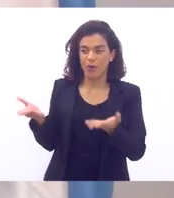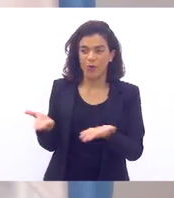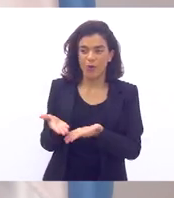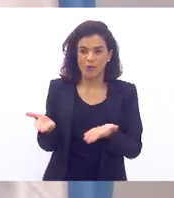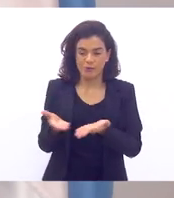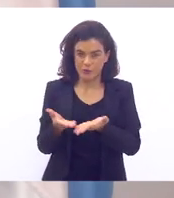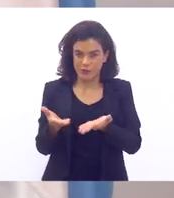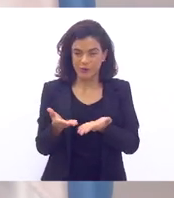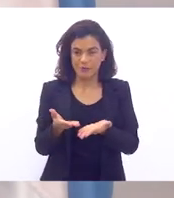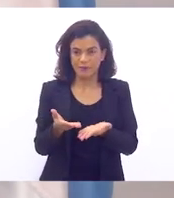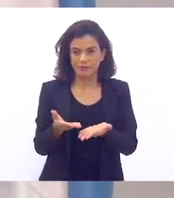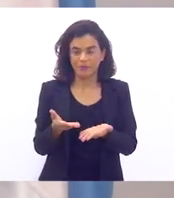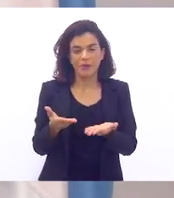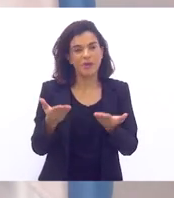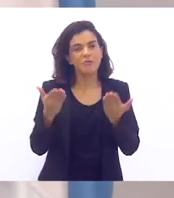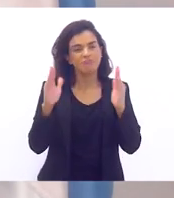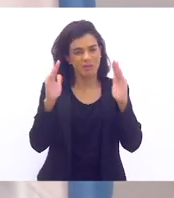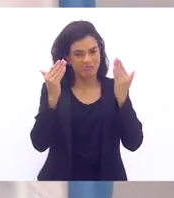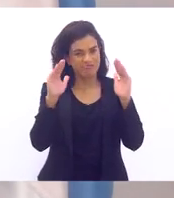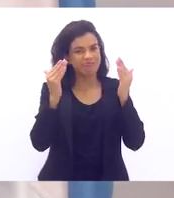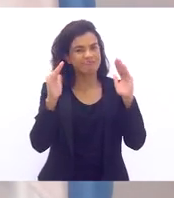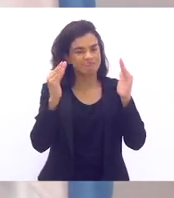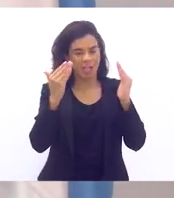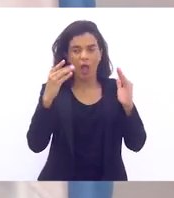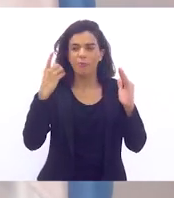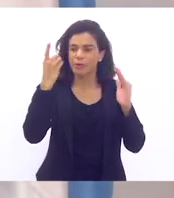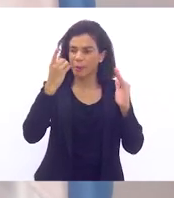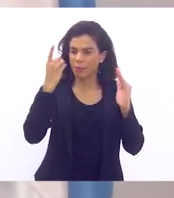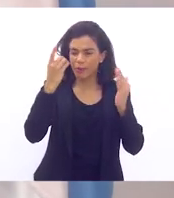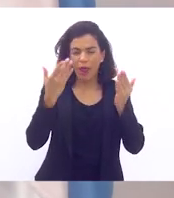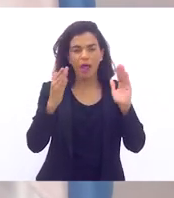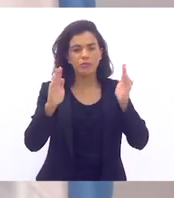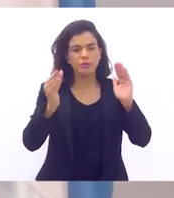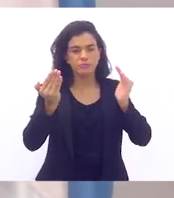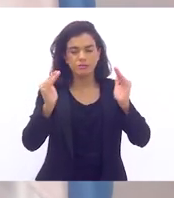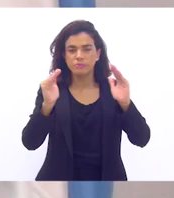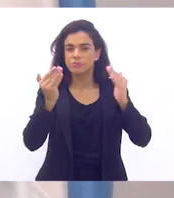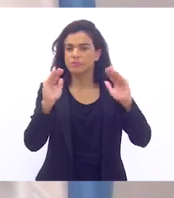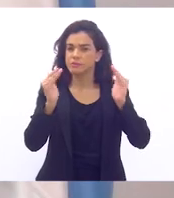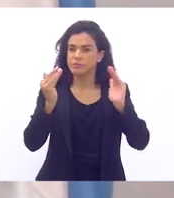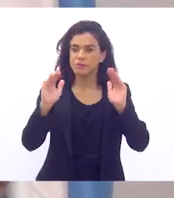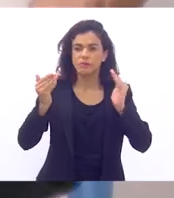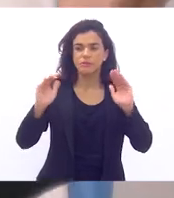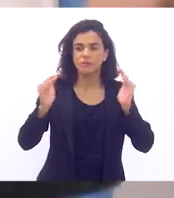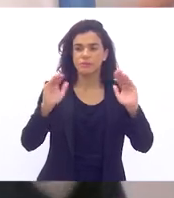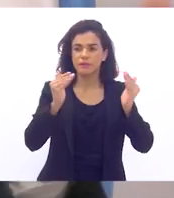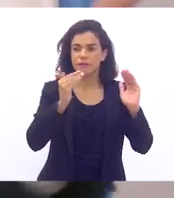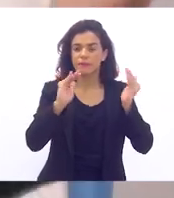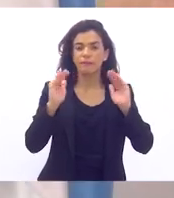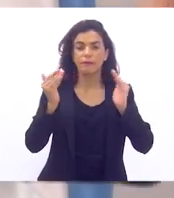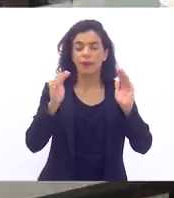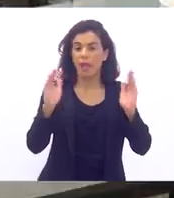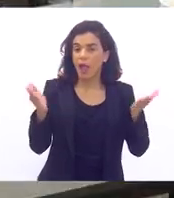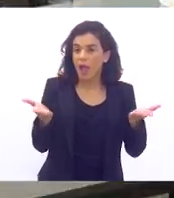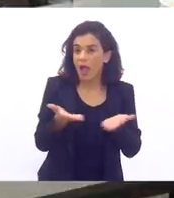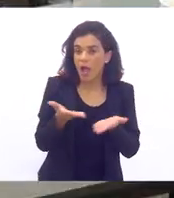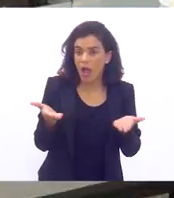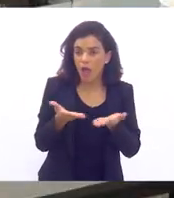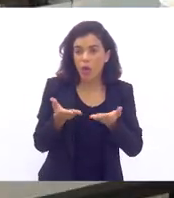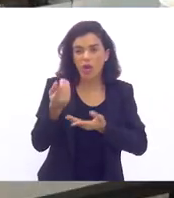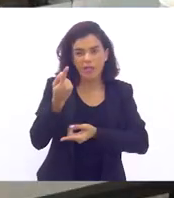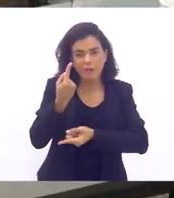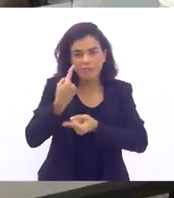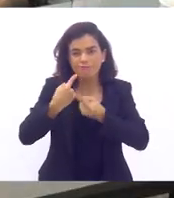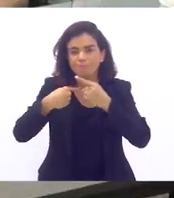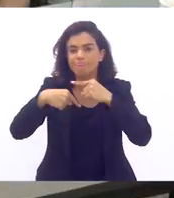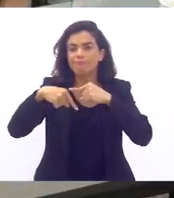aqui hoje então eu queria uma salva de palmas aí para Deputado daniellon e dizer que ele tá agora se recuperando